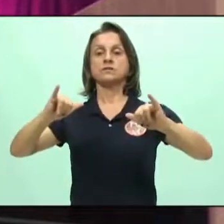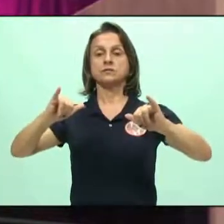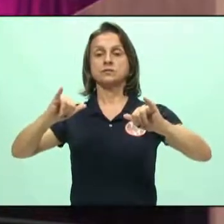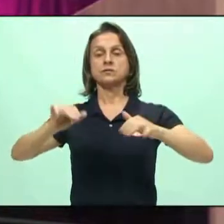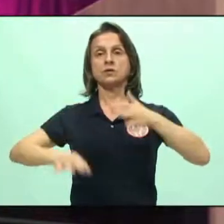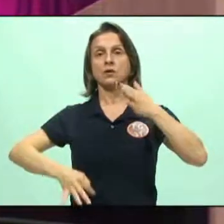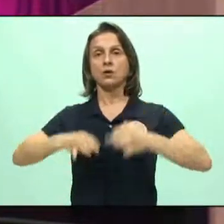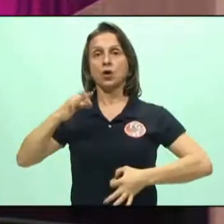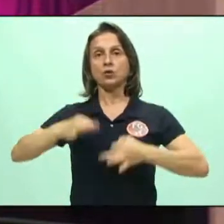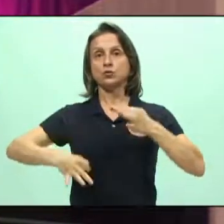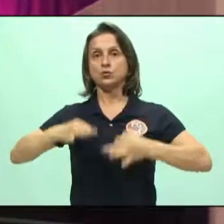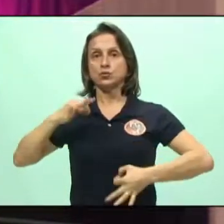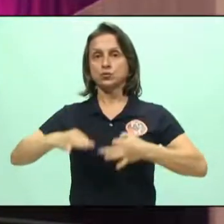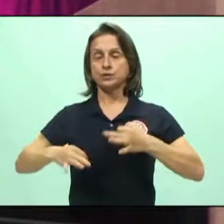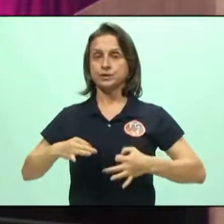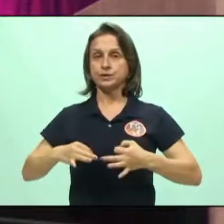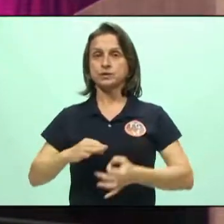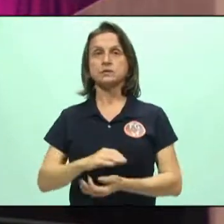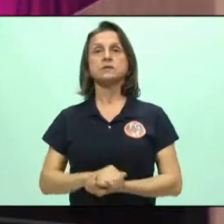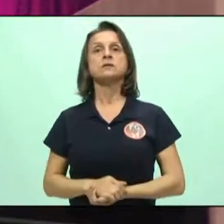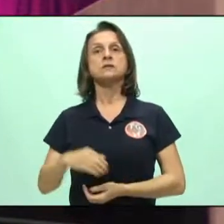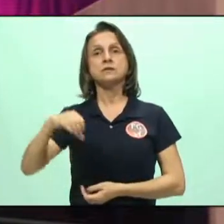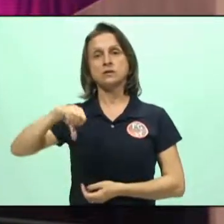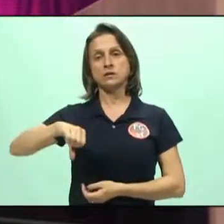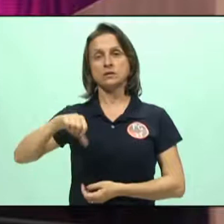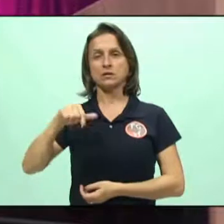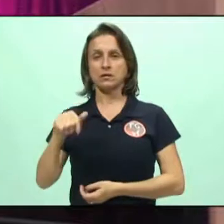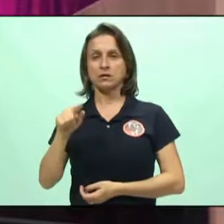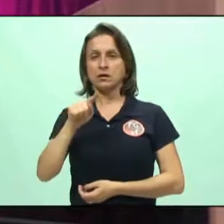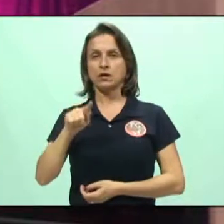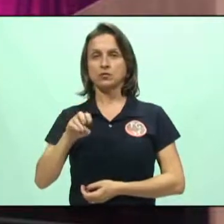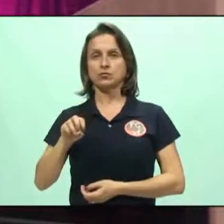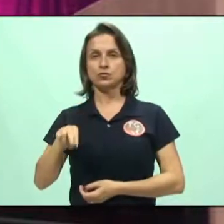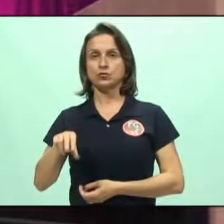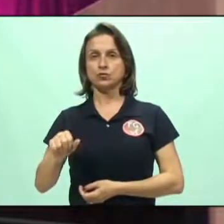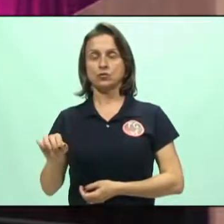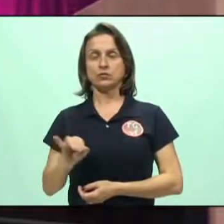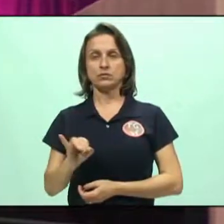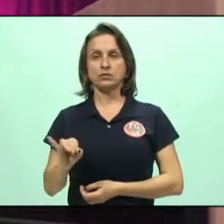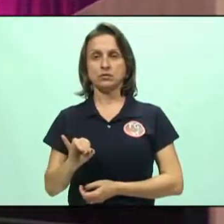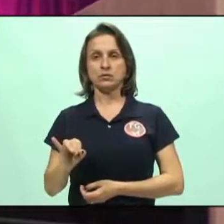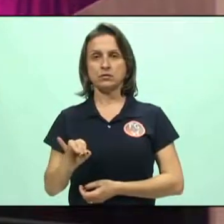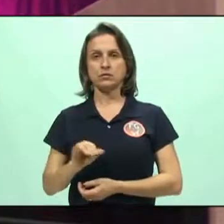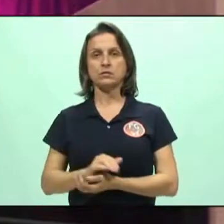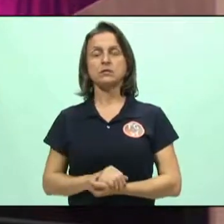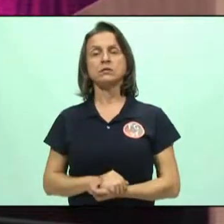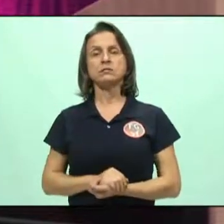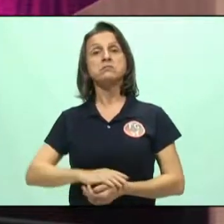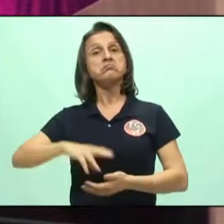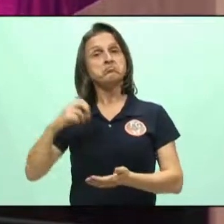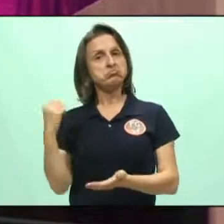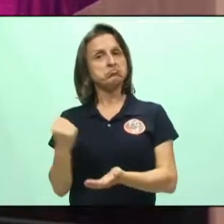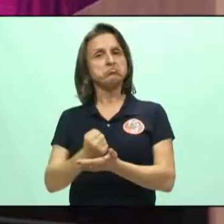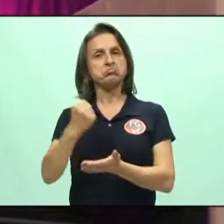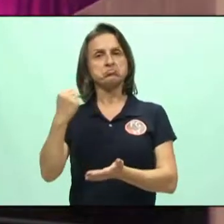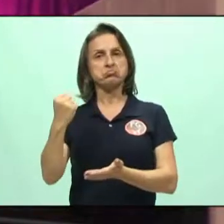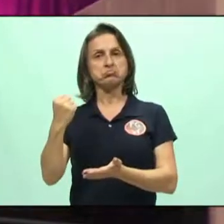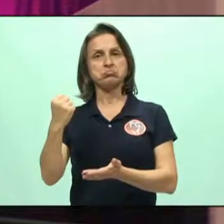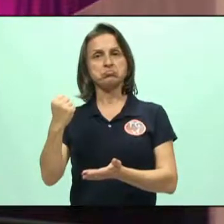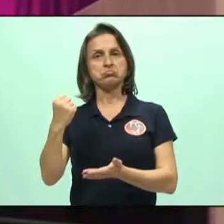da nonagésima sétima zona eleitoral de Itajaí homologou a